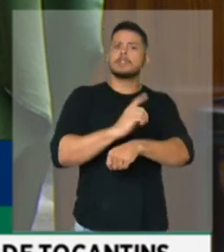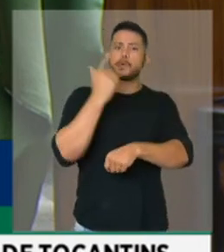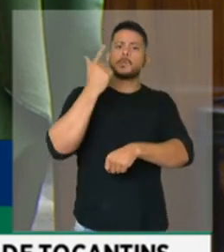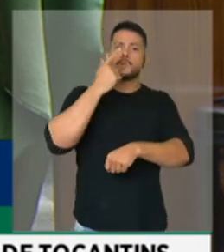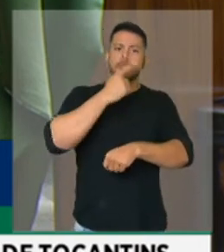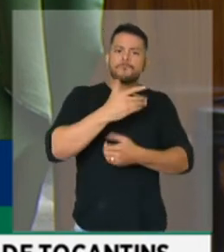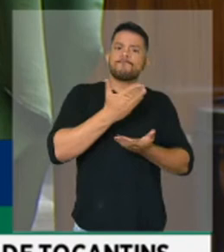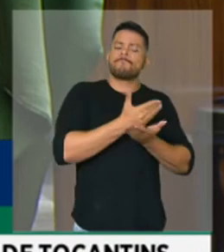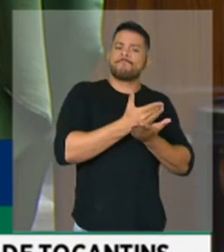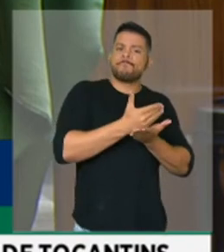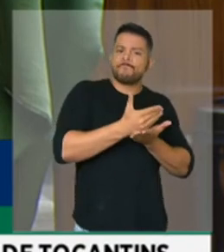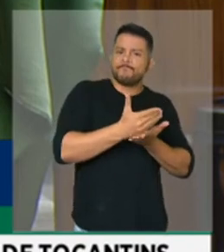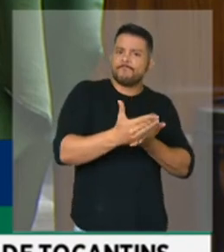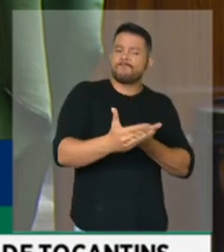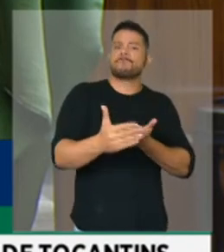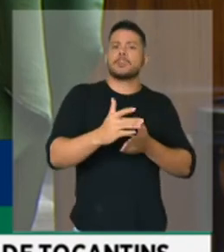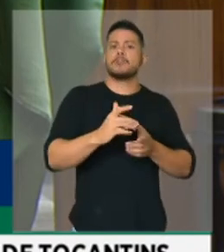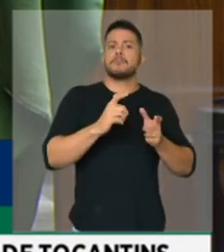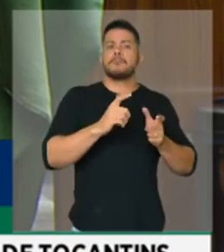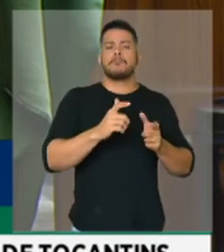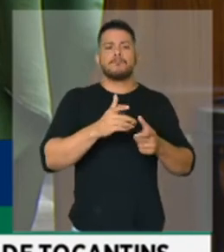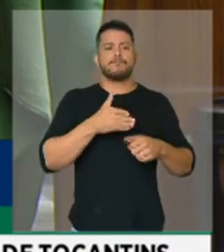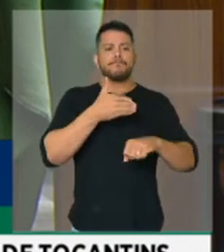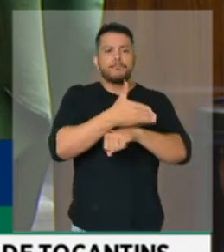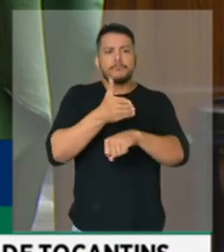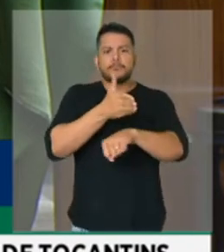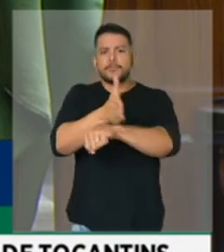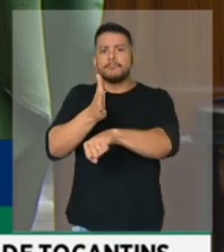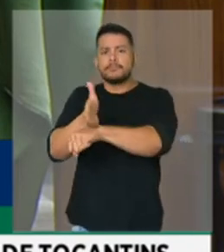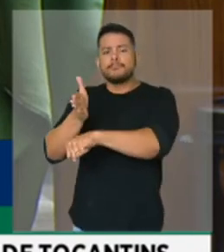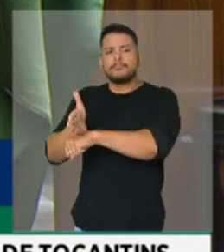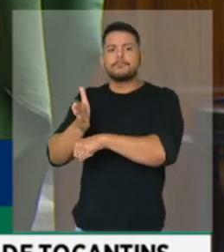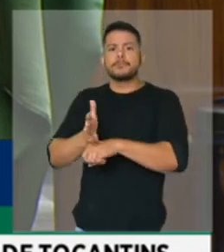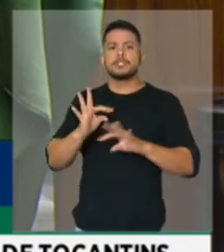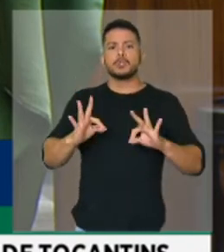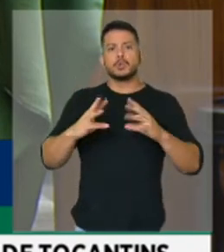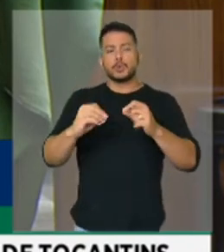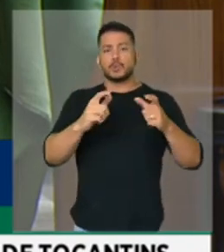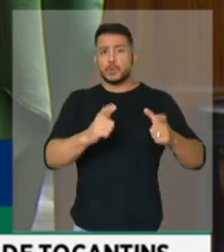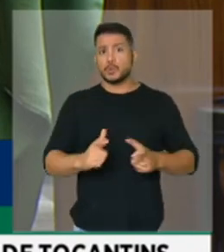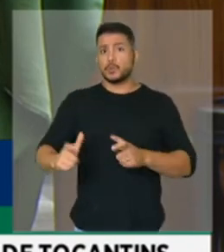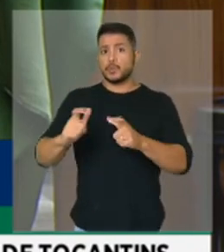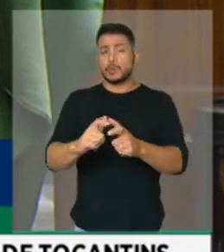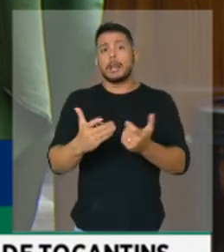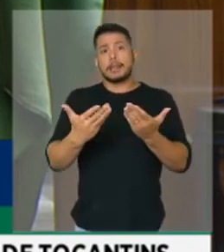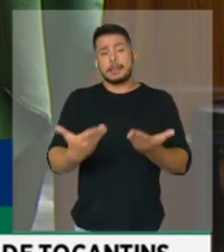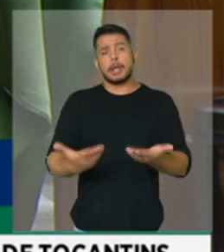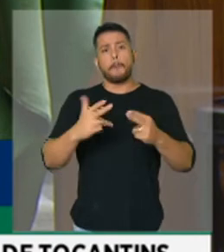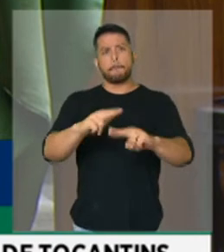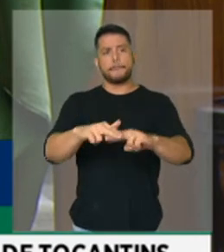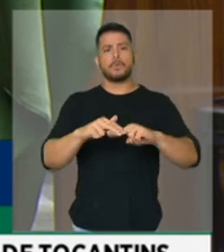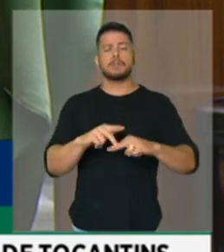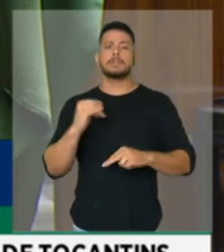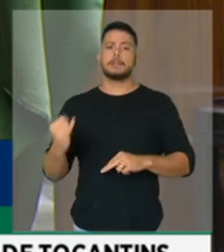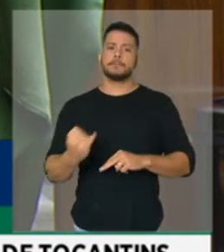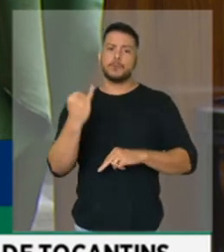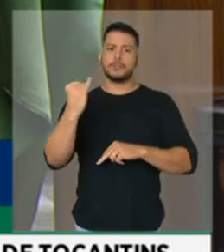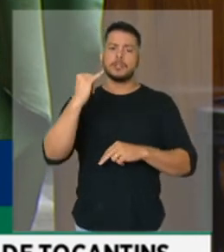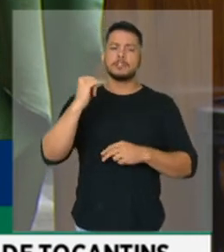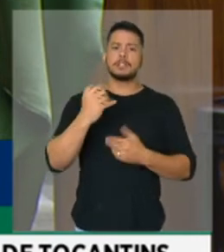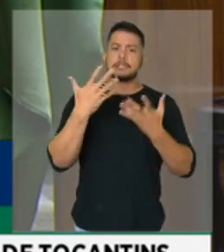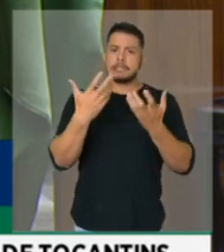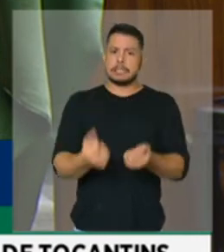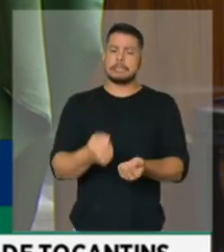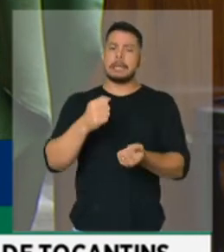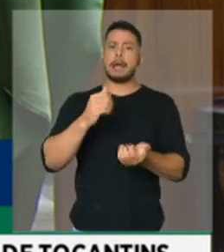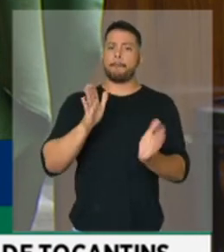praticaram os competentes atos administrativos com vistas ao interesse público, o que justifica a proposta de sua convalidação,